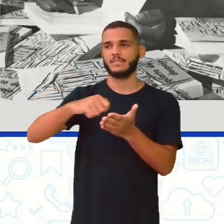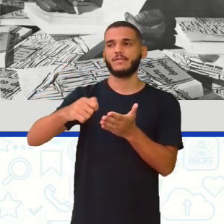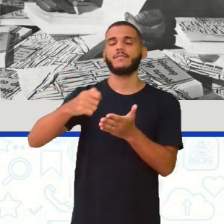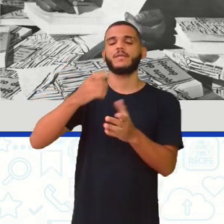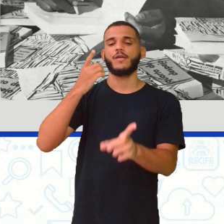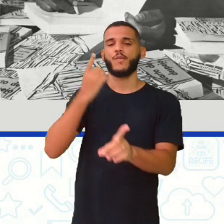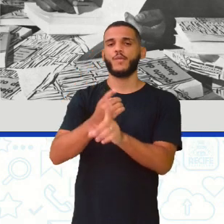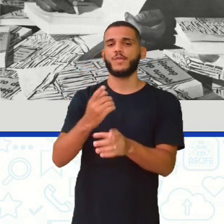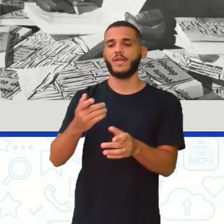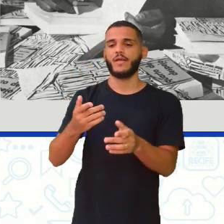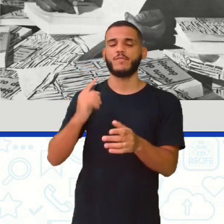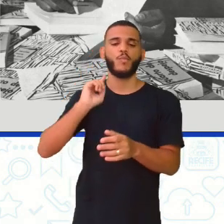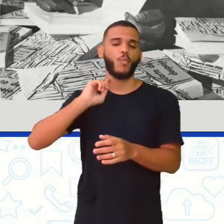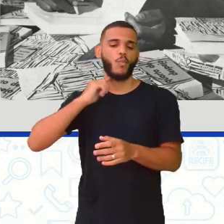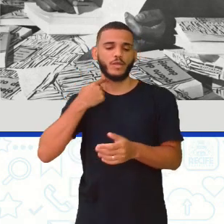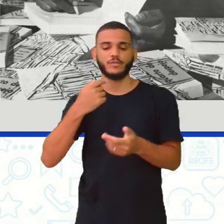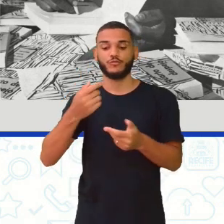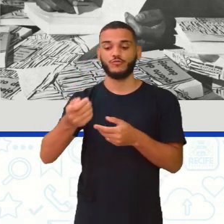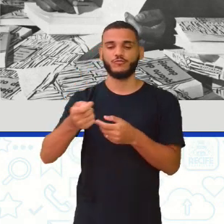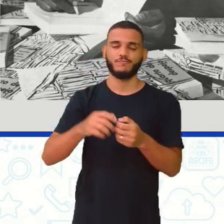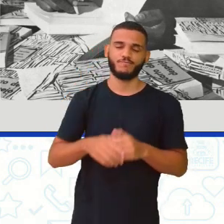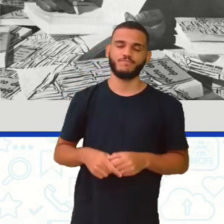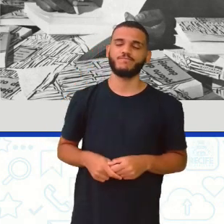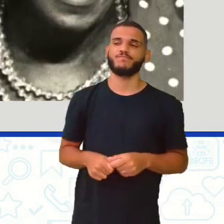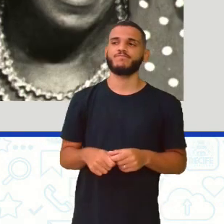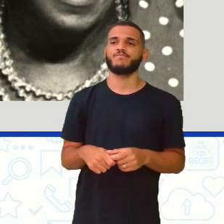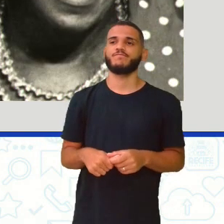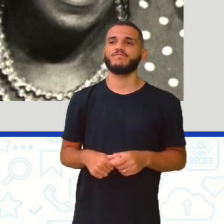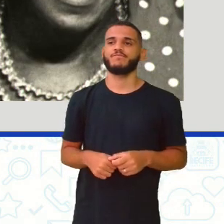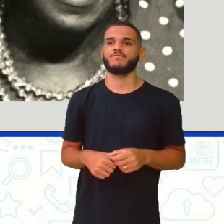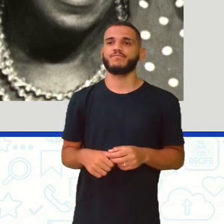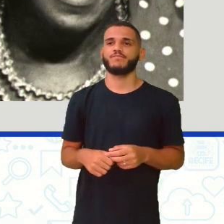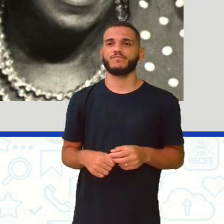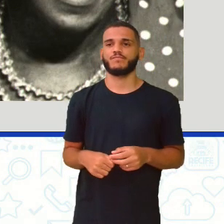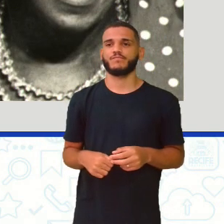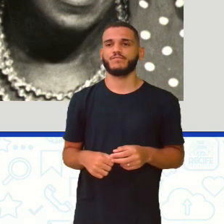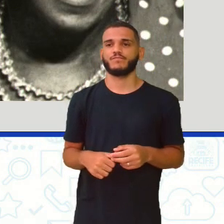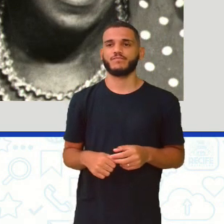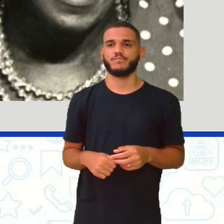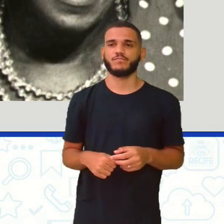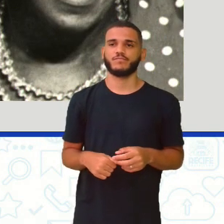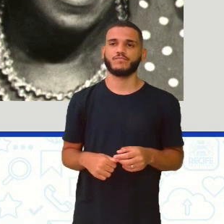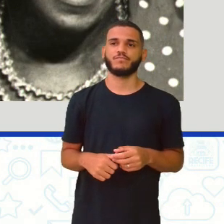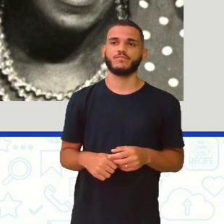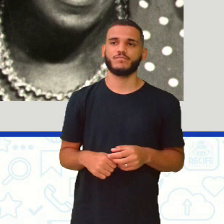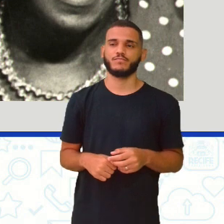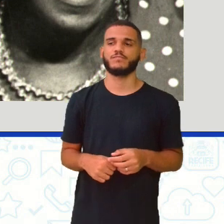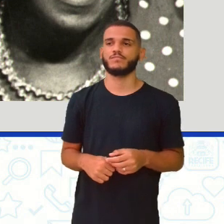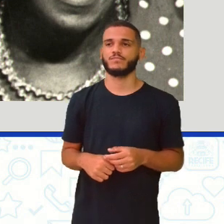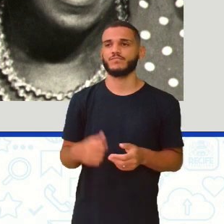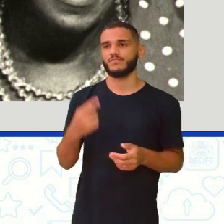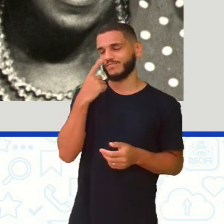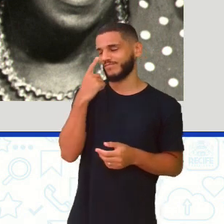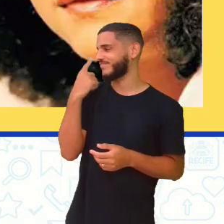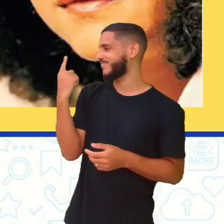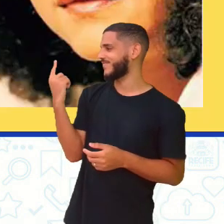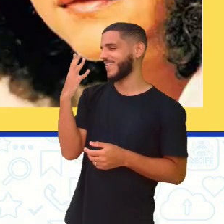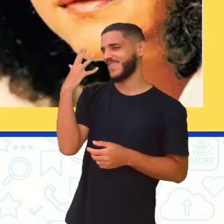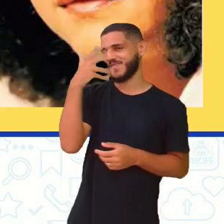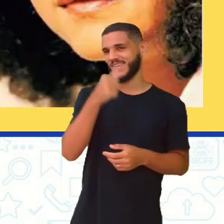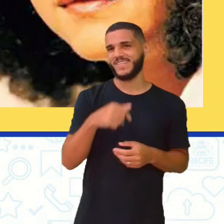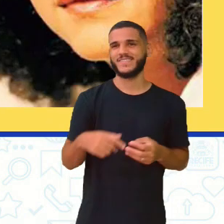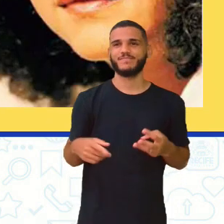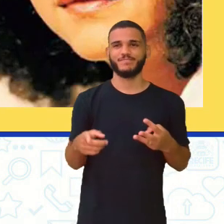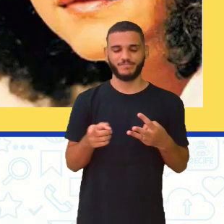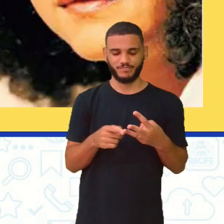achava enquanto ela coletava o papel, veja só. A gente tem aqui, belíssima, Maria Carolina de